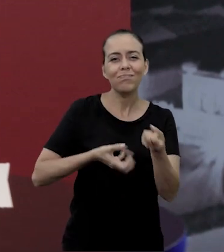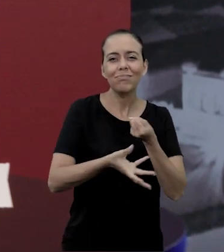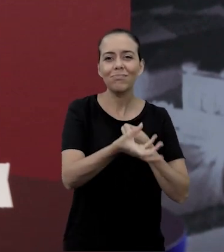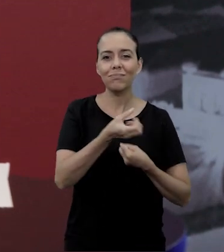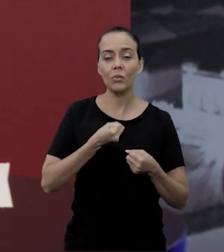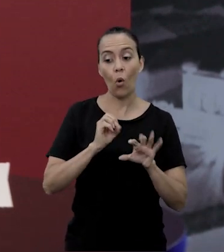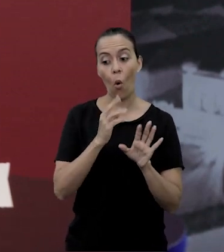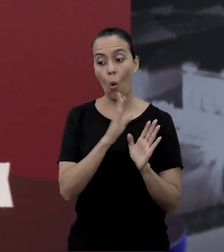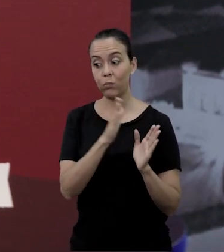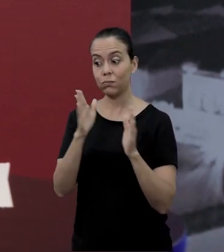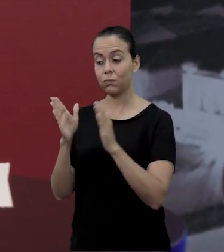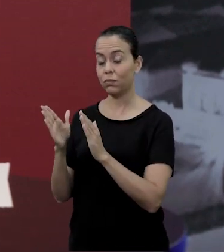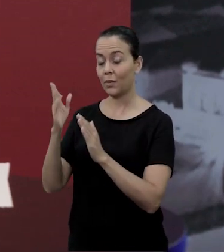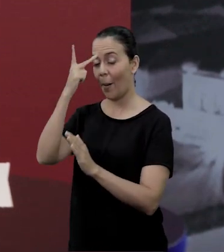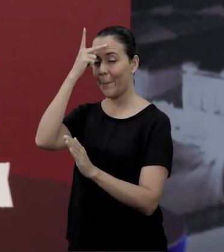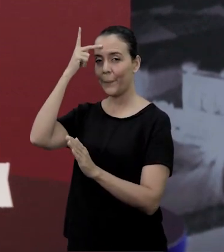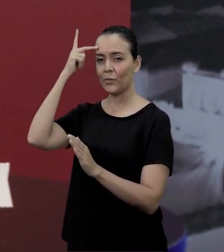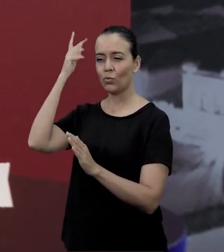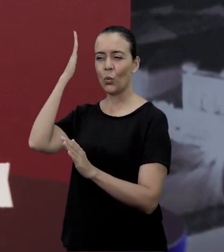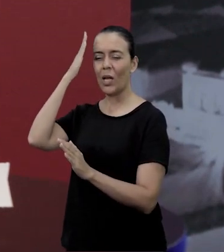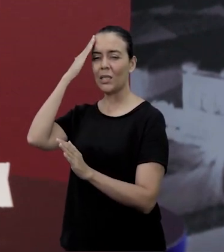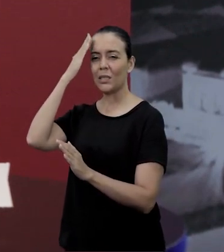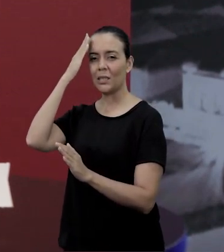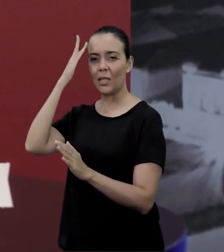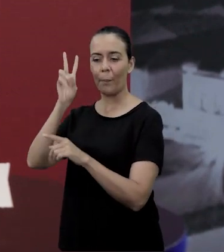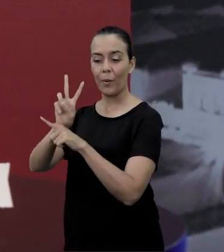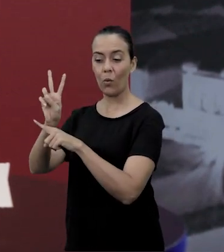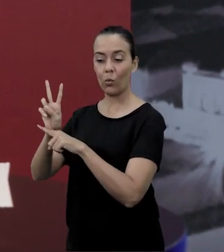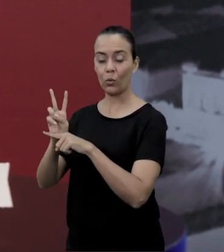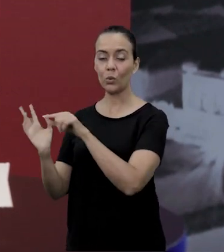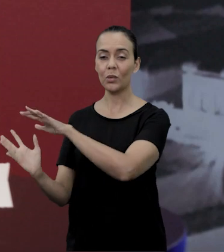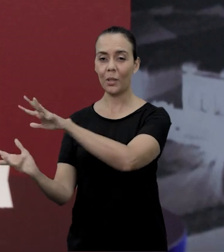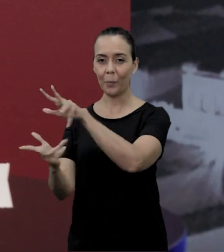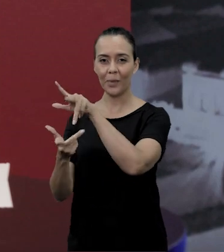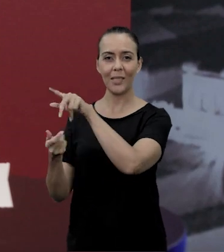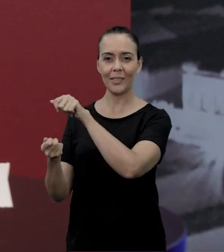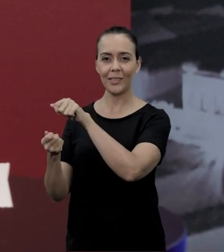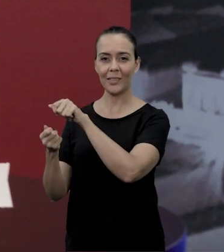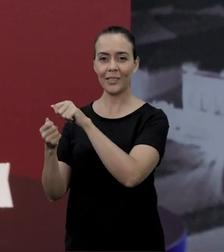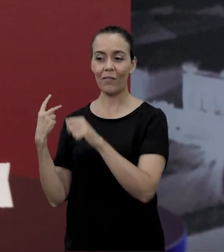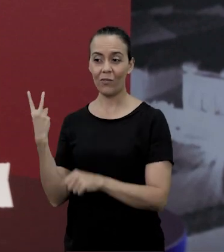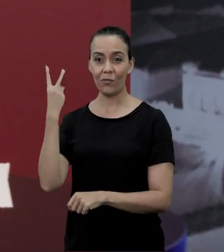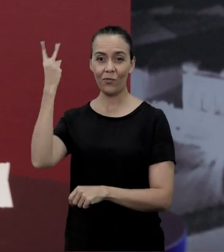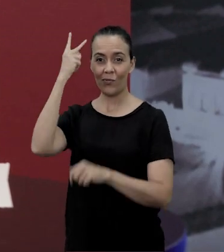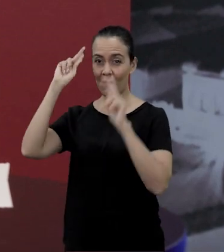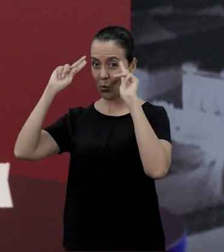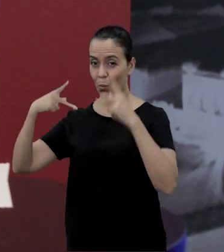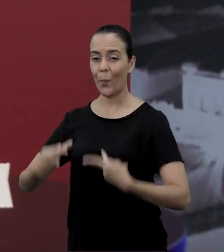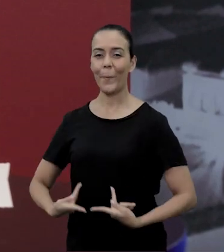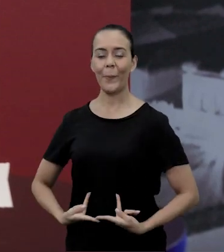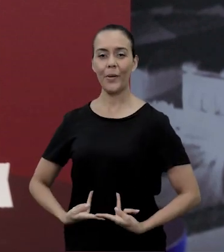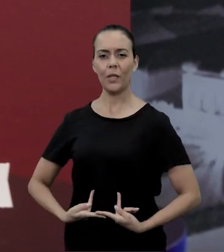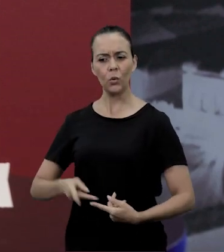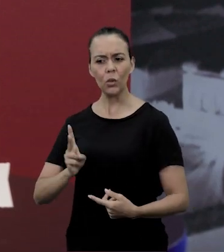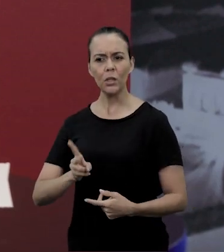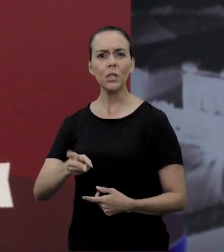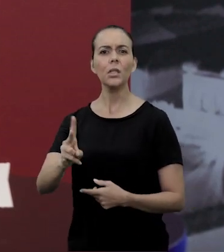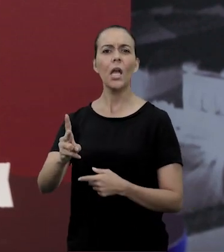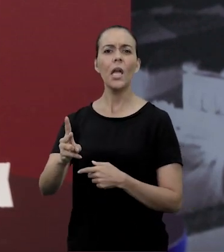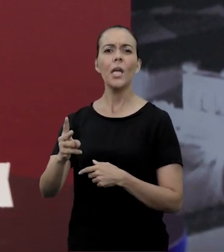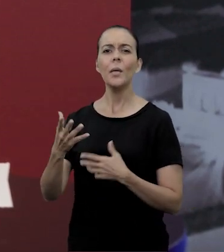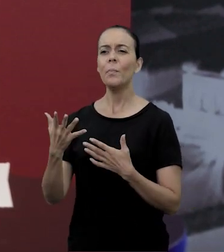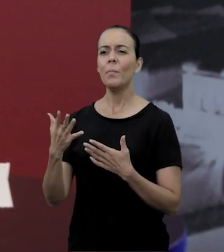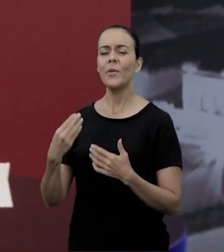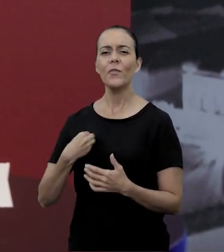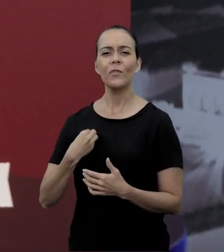mais espiritualizados, por enxergarem o todo, valorizarem a dignidade humana, sempre orientados por